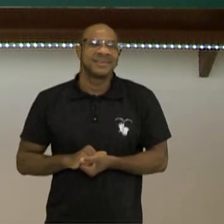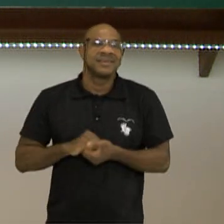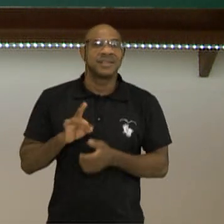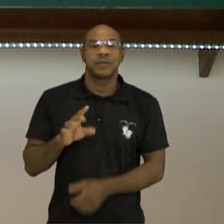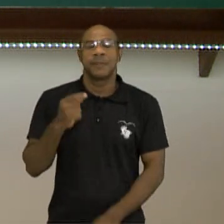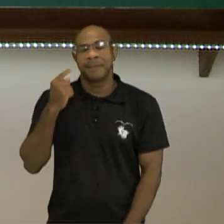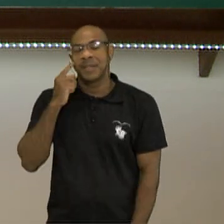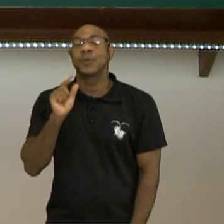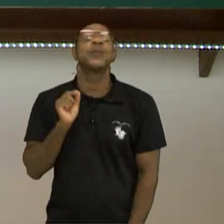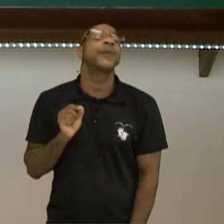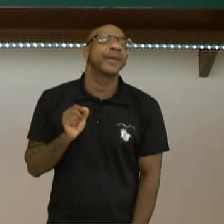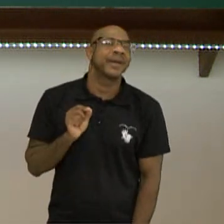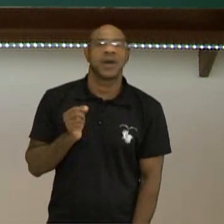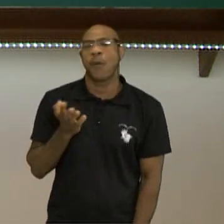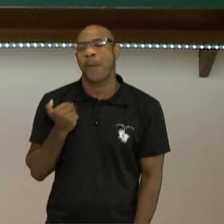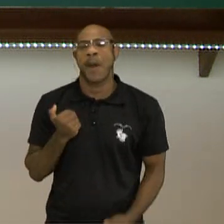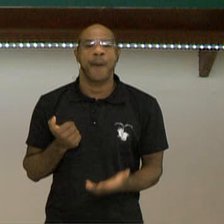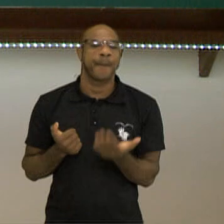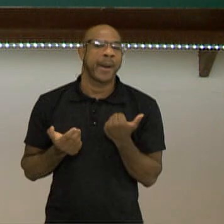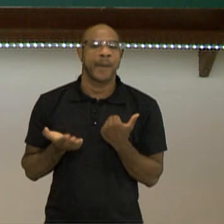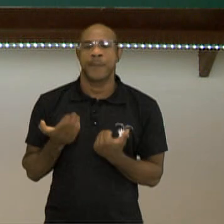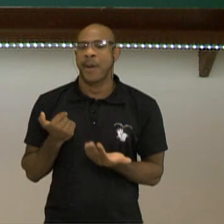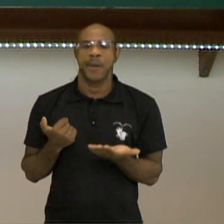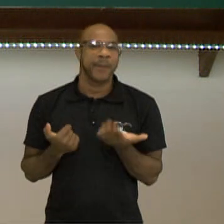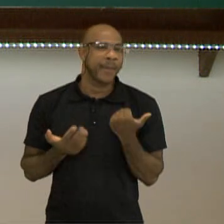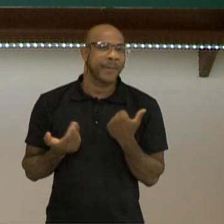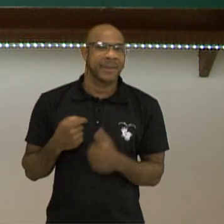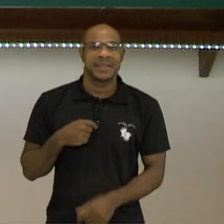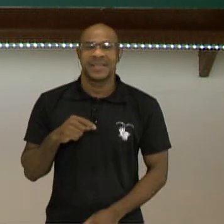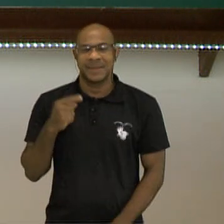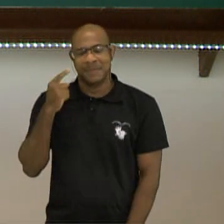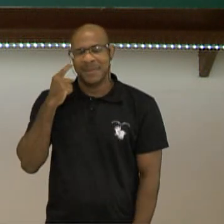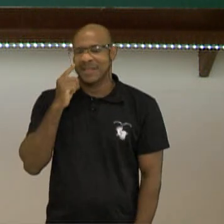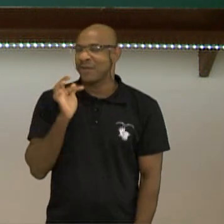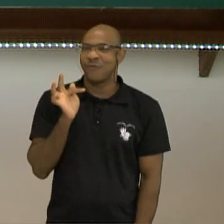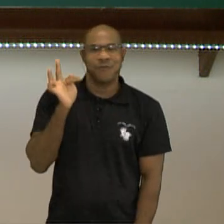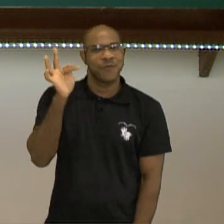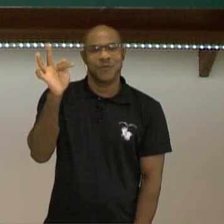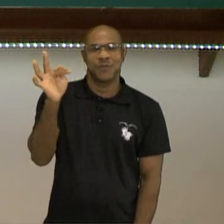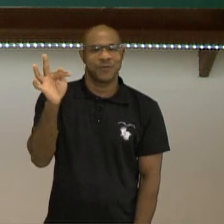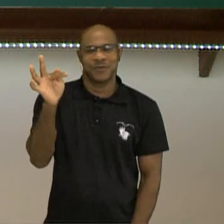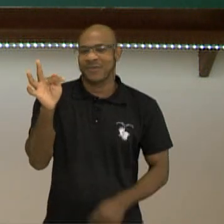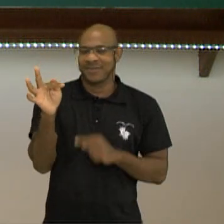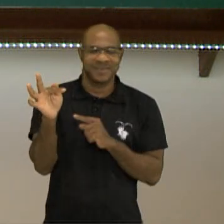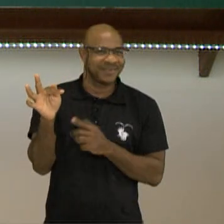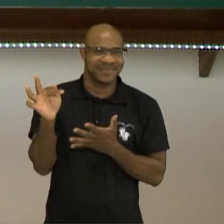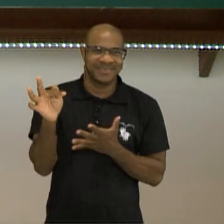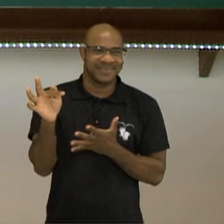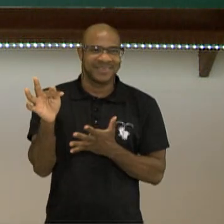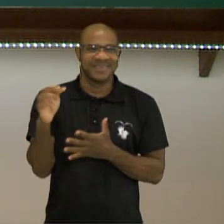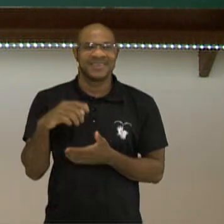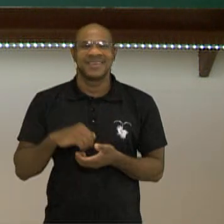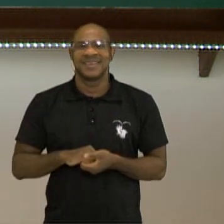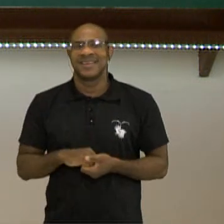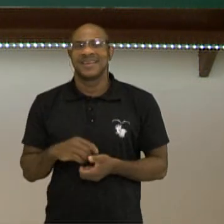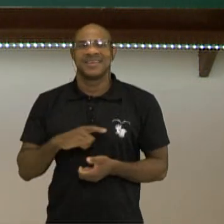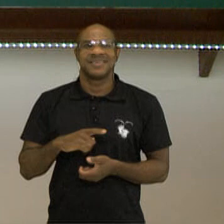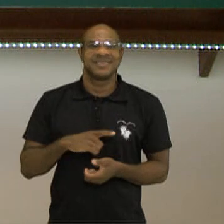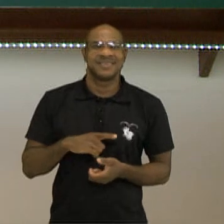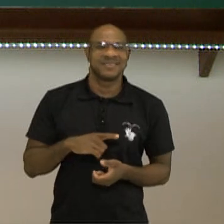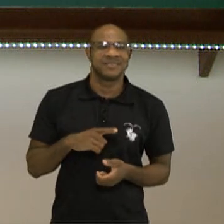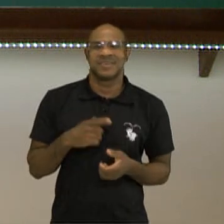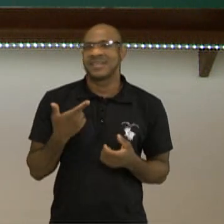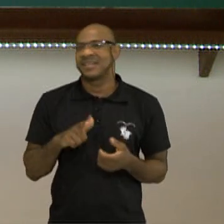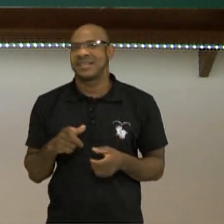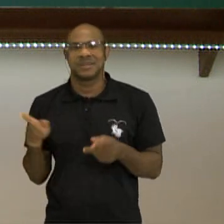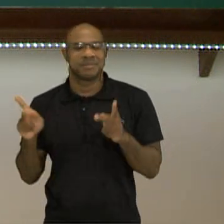em comer. Então, quando ele pensa num futuro, sabe aquelas coisas de virada do ano que falam, ai, vai ter paz, vai